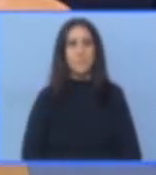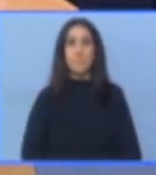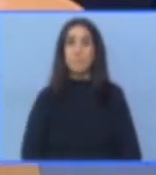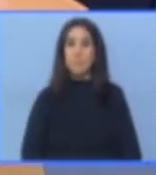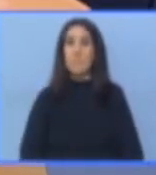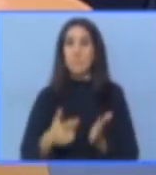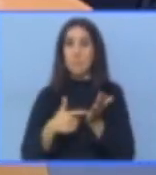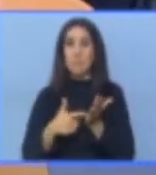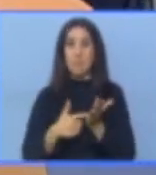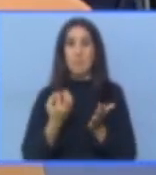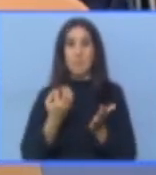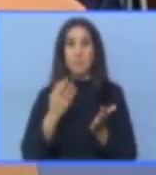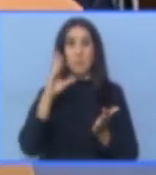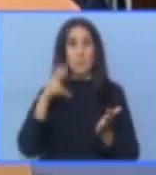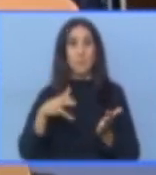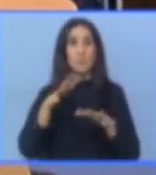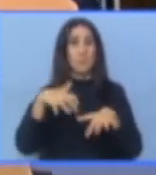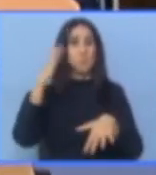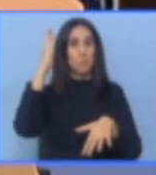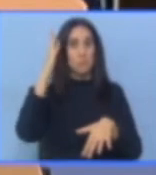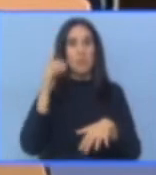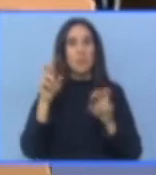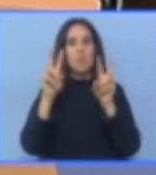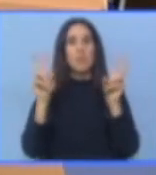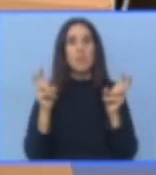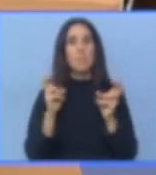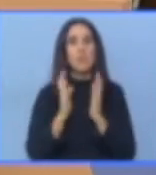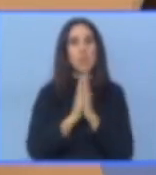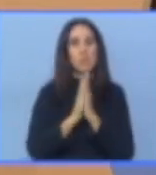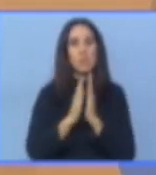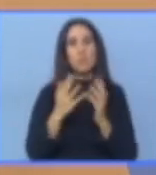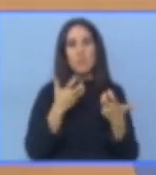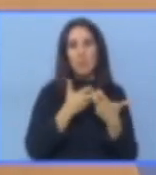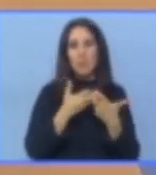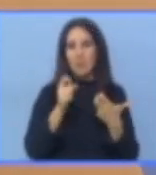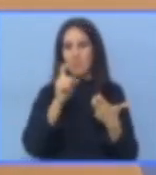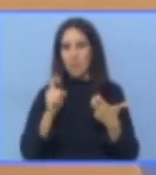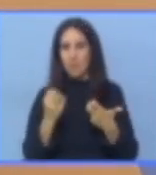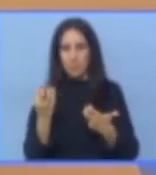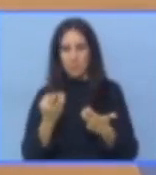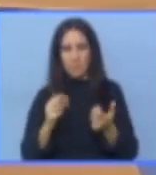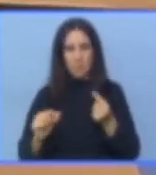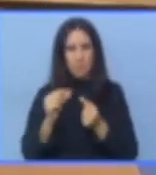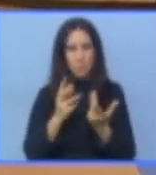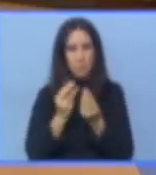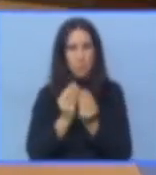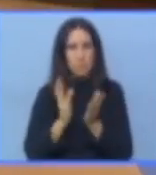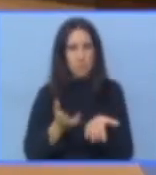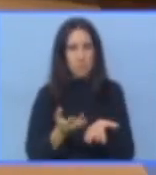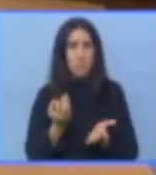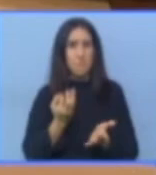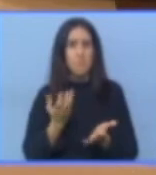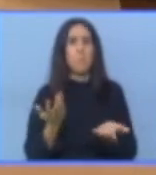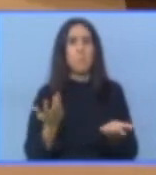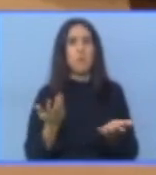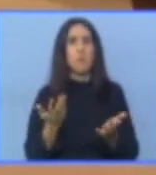de, como aconteceu no seminário, um tema religiões, a guerra e a paz, porque de facto é necessário debatê-los em conjunto, precisamente